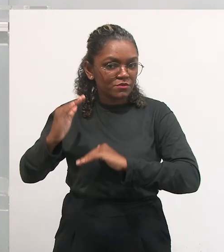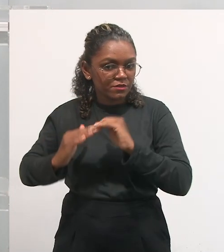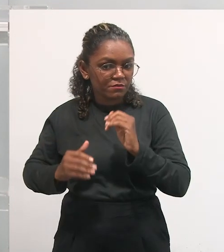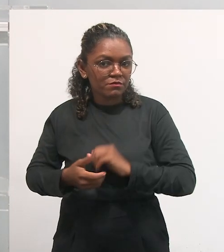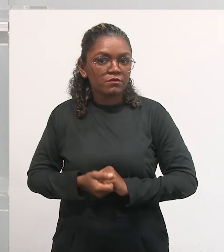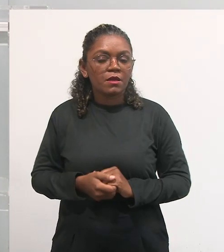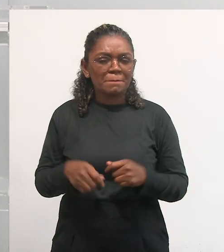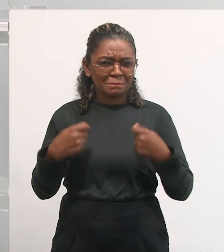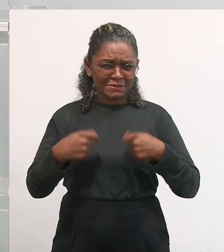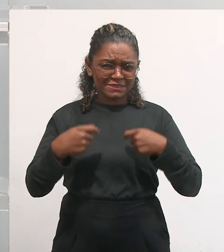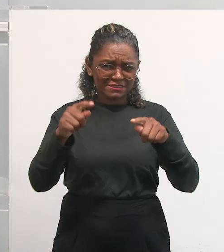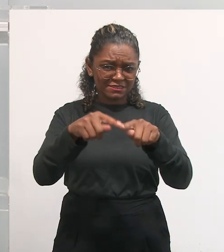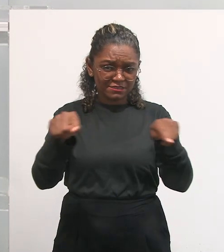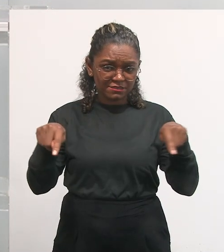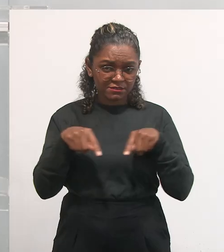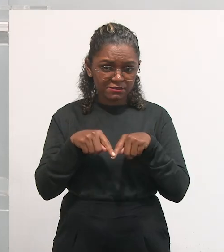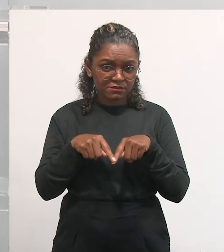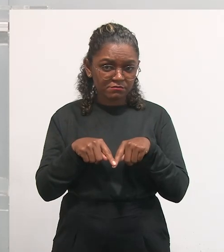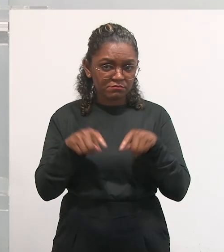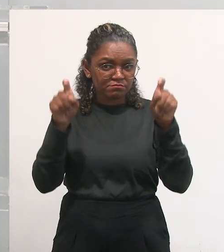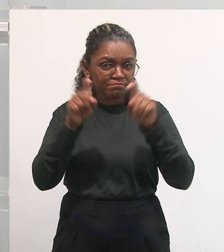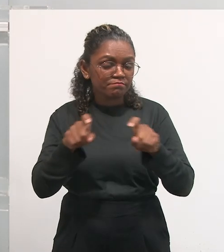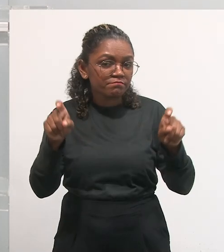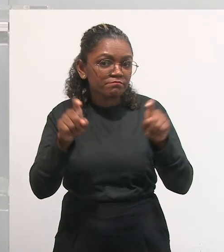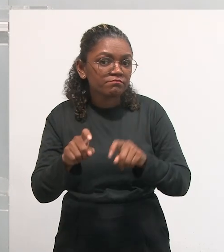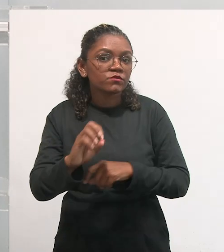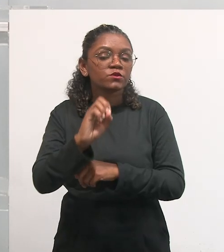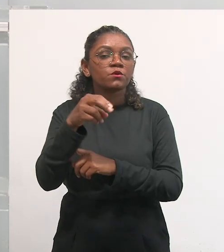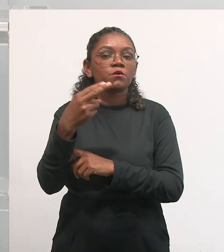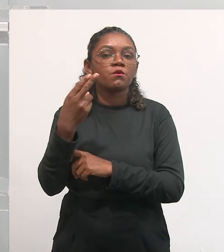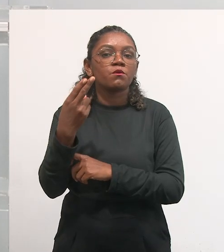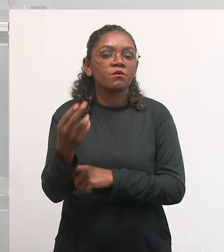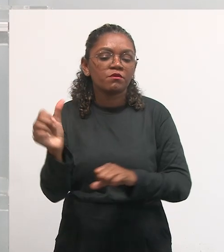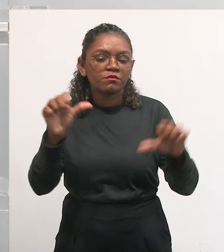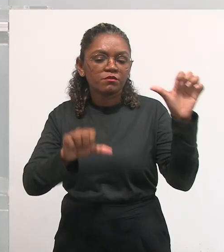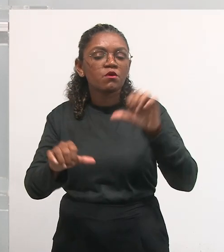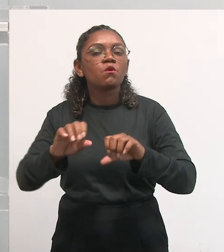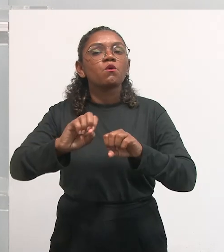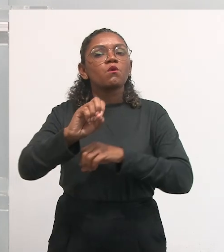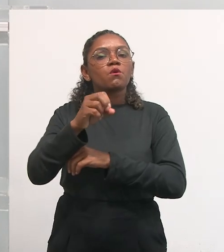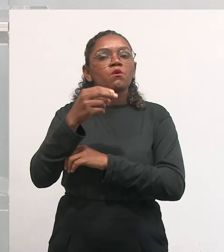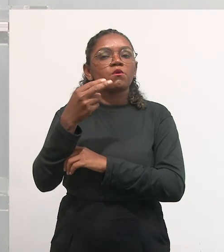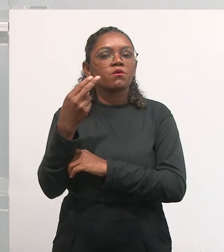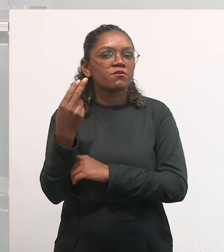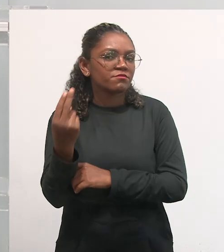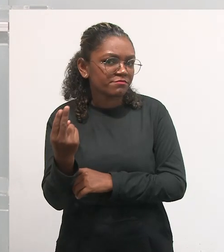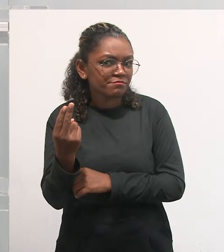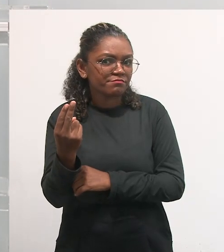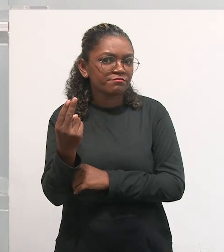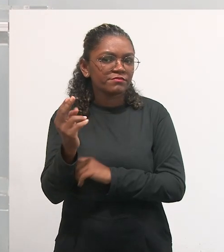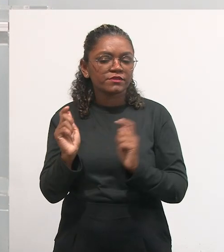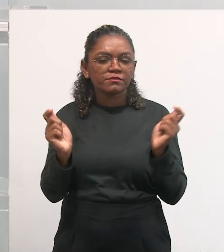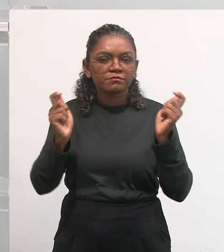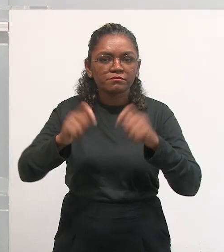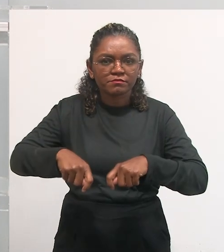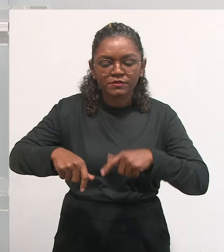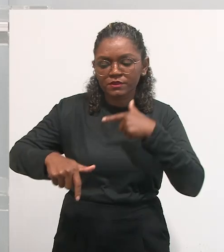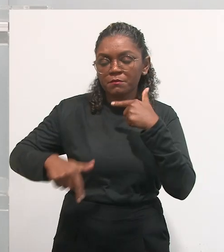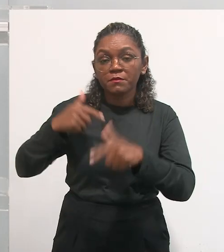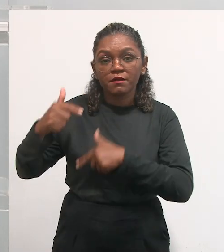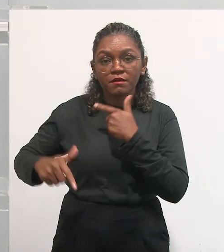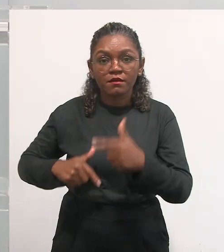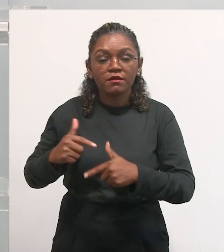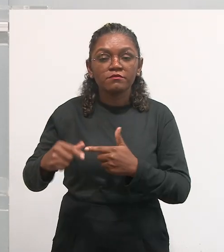de competências éticas, de segurança do trabalho, e aí, a depender dessa